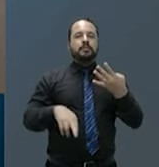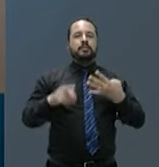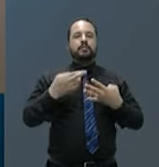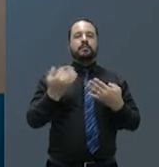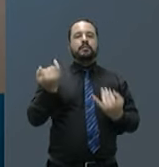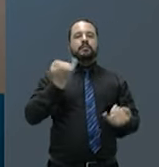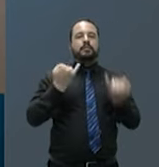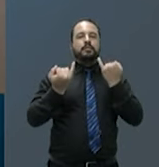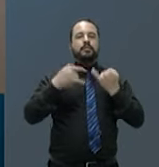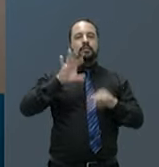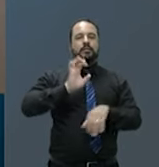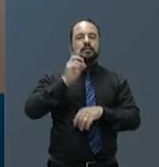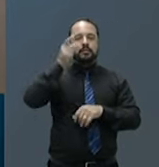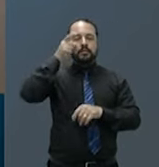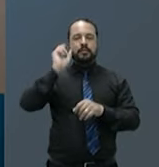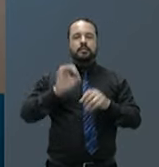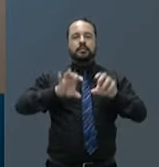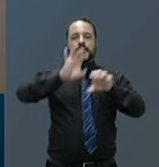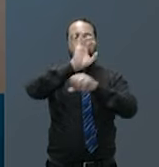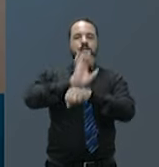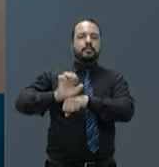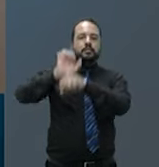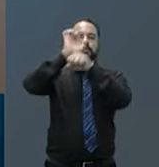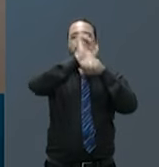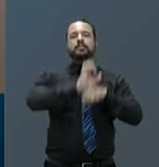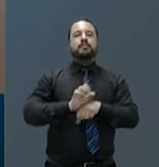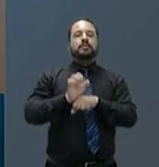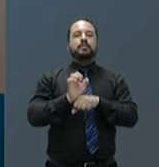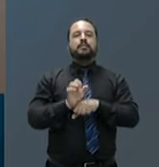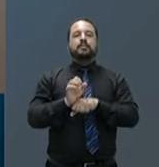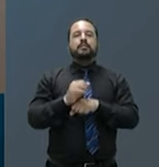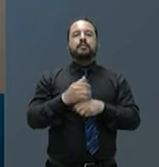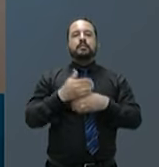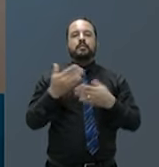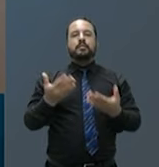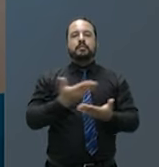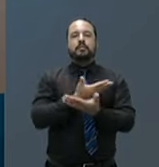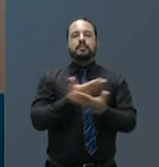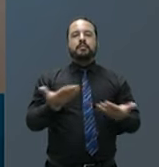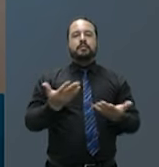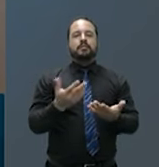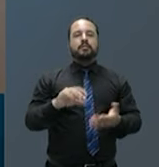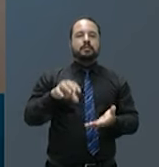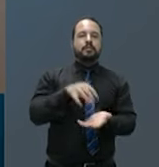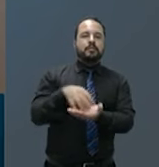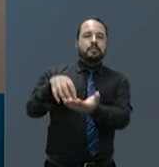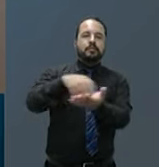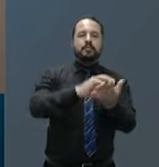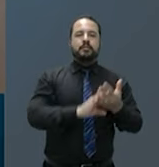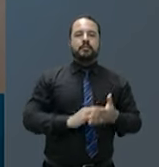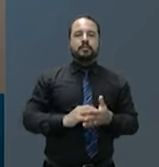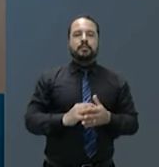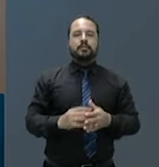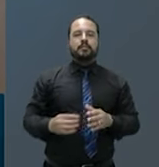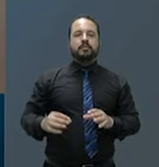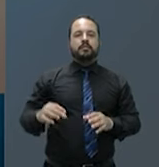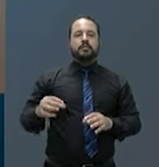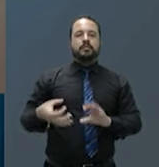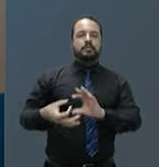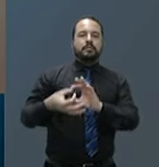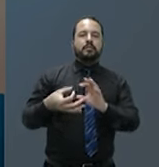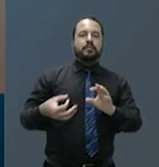Estados, que demandam e são demandados muitas vezes por órgãos de representação coletiva, como associações e